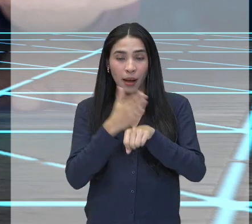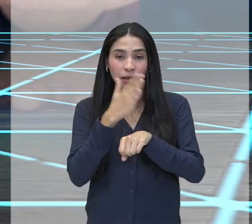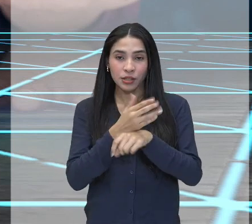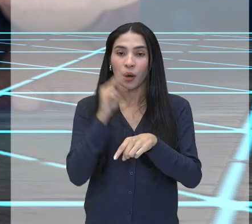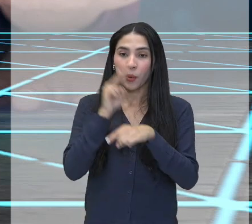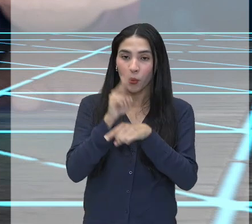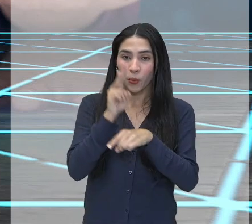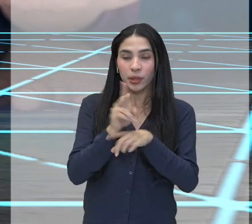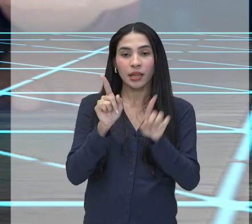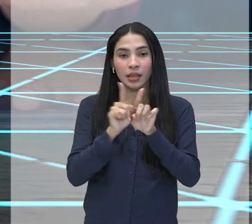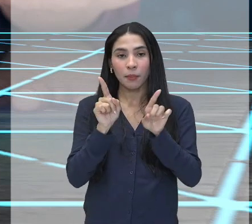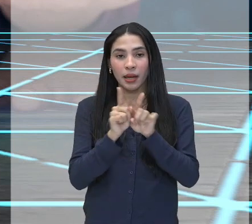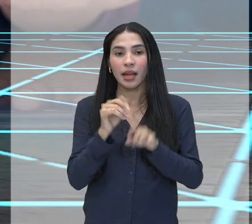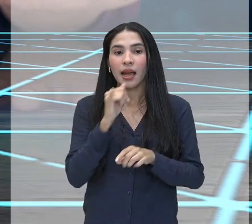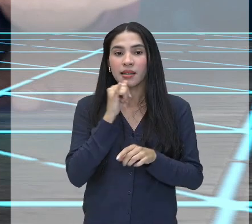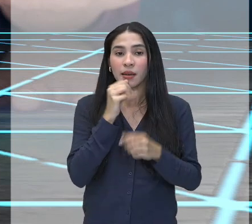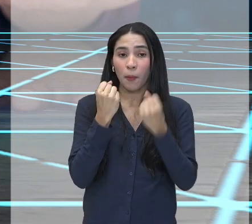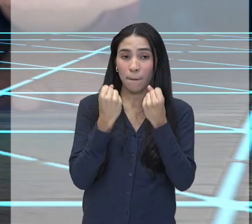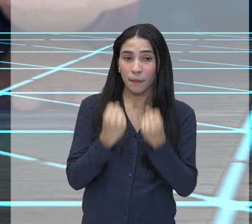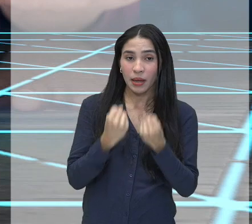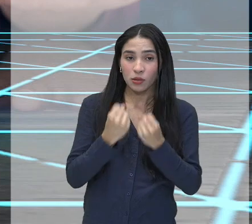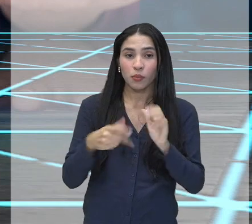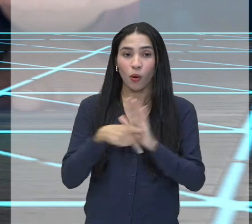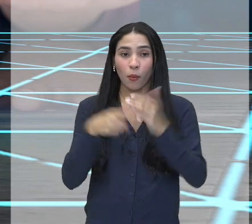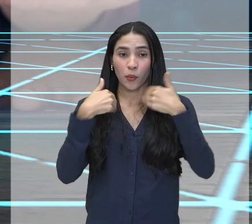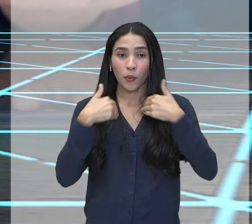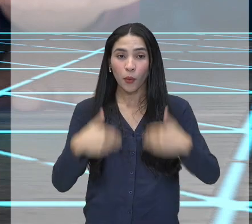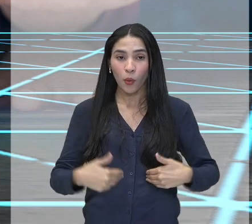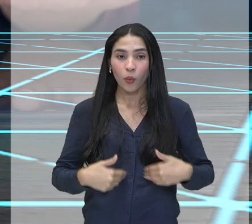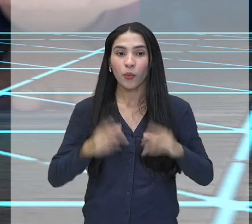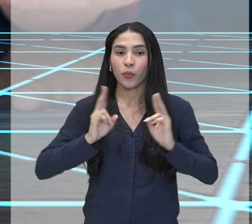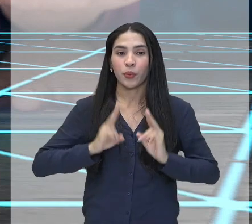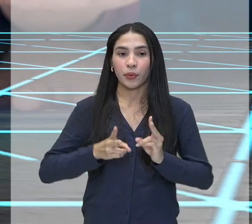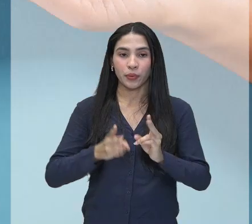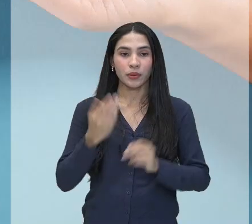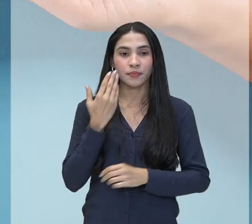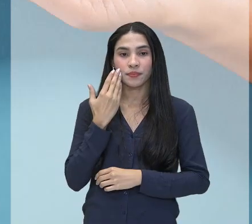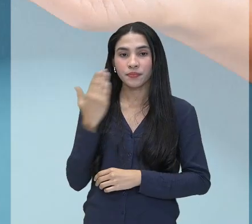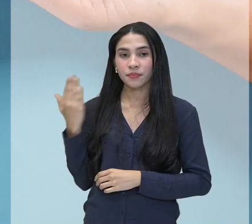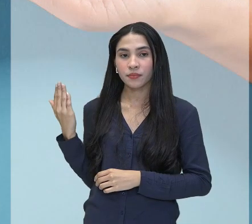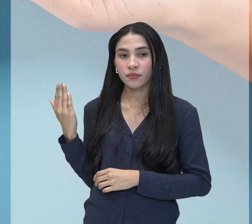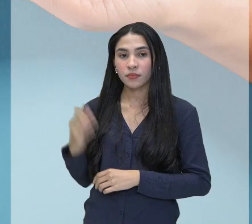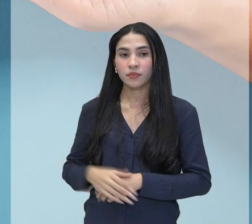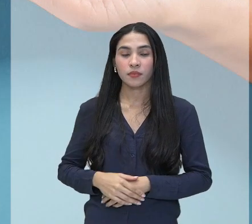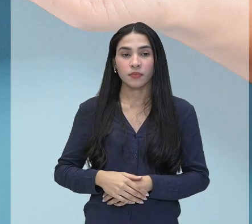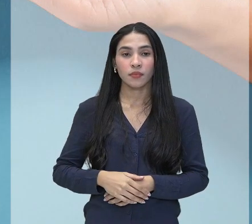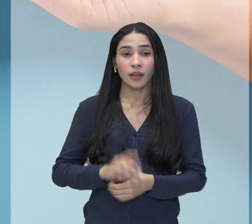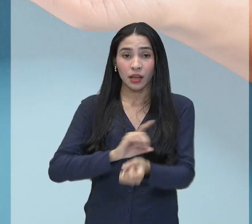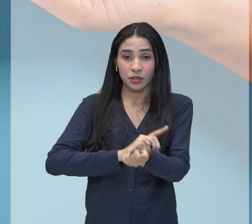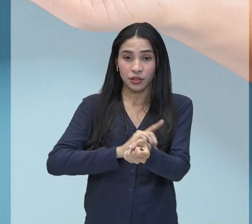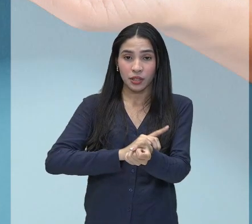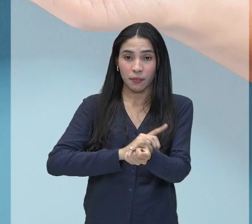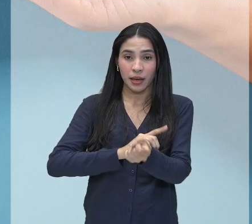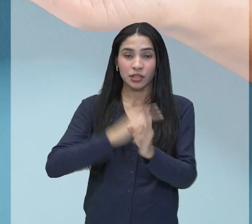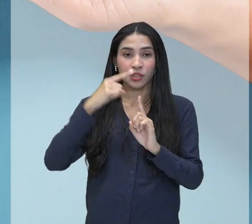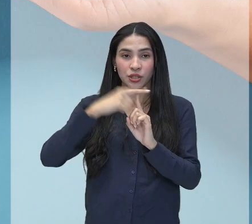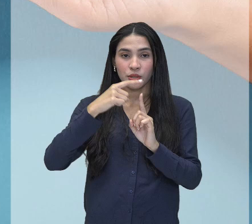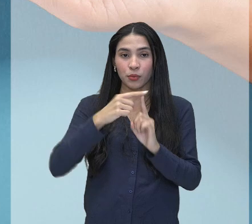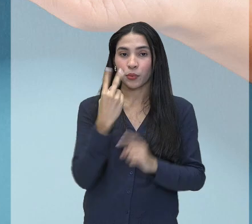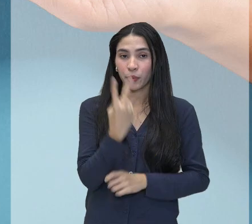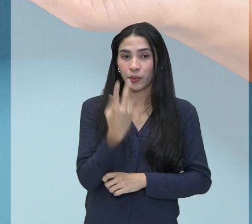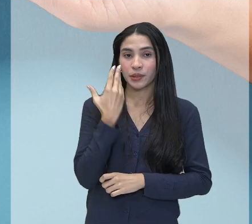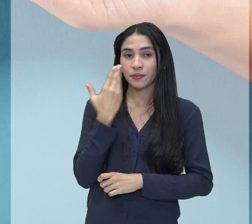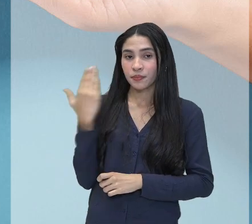esse reganho de peso corporal. Dando prosseguimento, então, nós vamos falar agora sobre diabetes tipo 2, que é uma